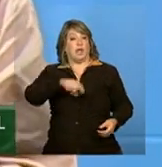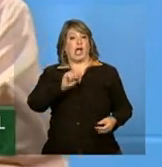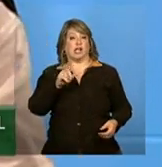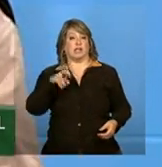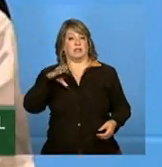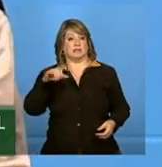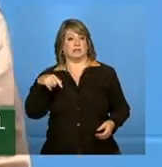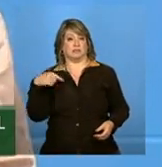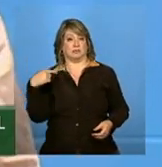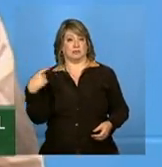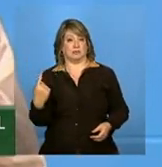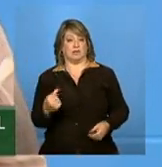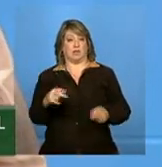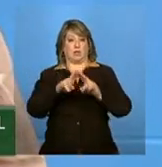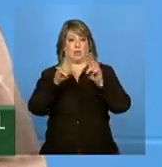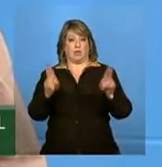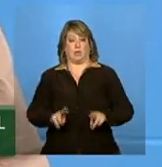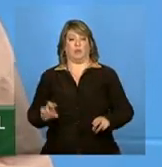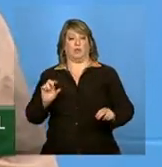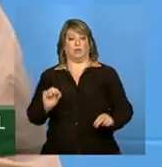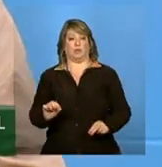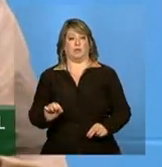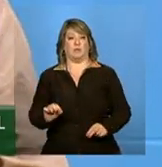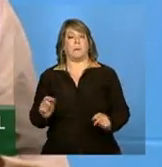das Nações Unidas possam